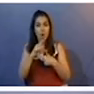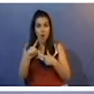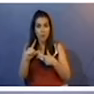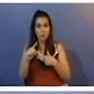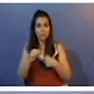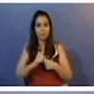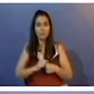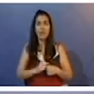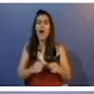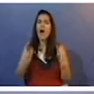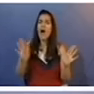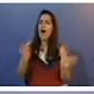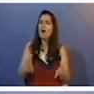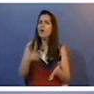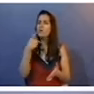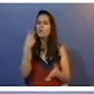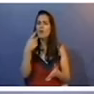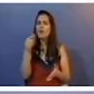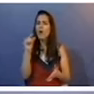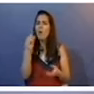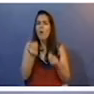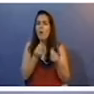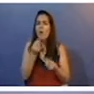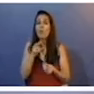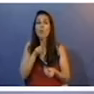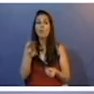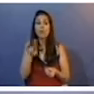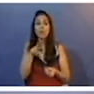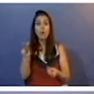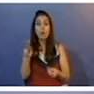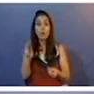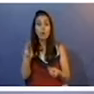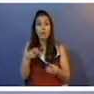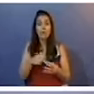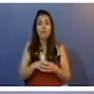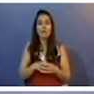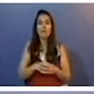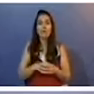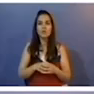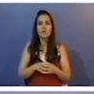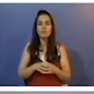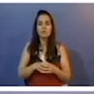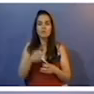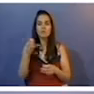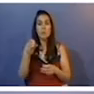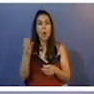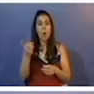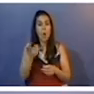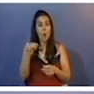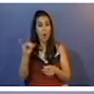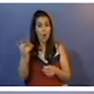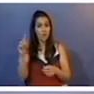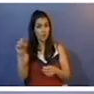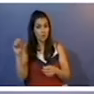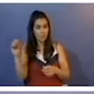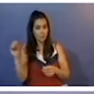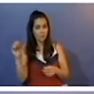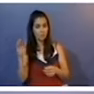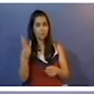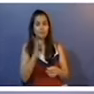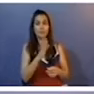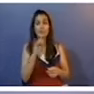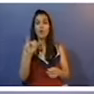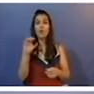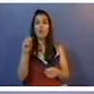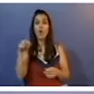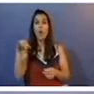Vamos falar agora sobre a nomenclatura dos óxidos iônicos. Então, eles são formados por átomos de oxigênio